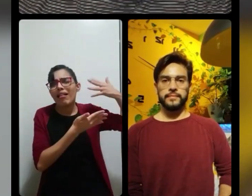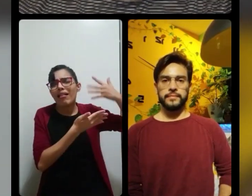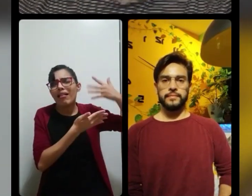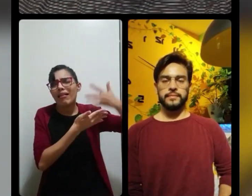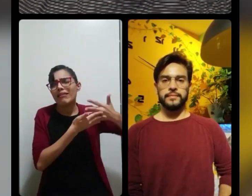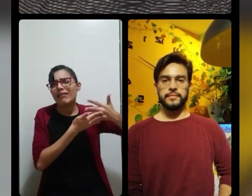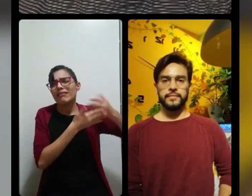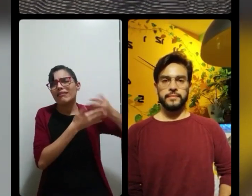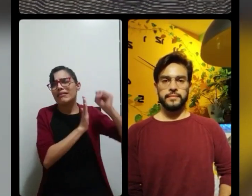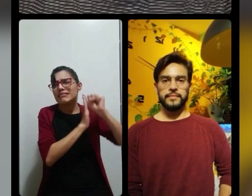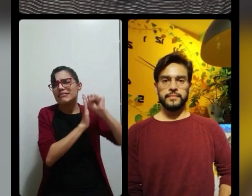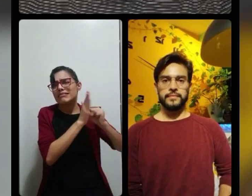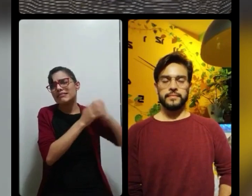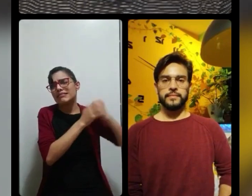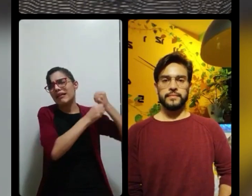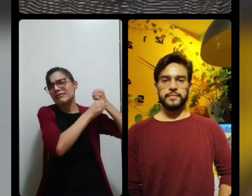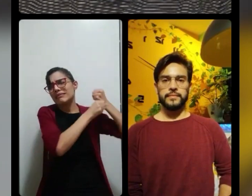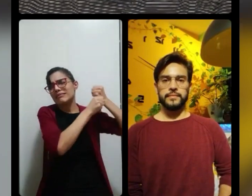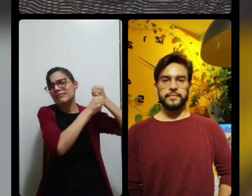Enfim,